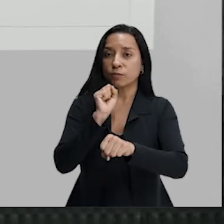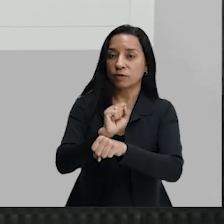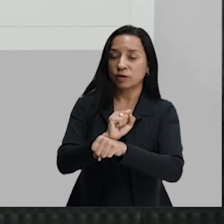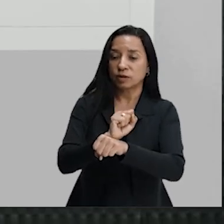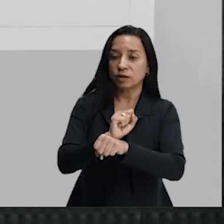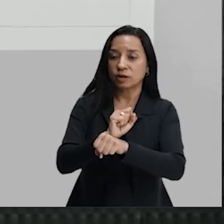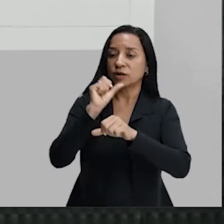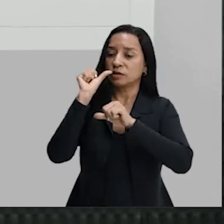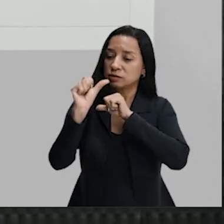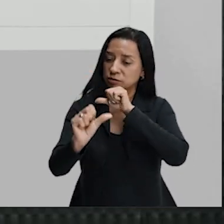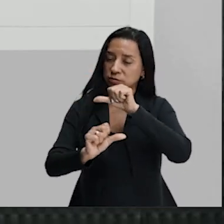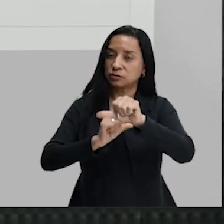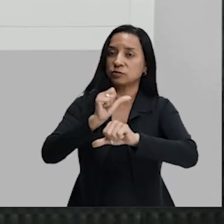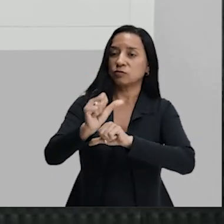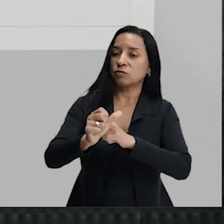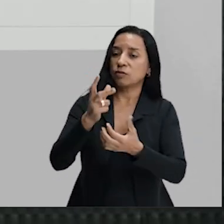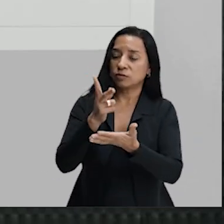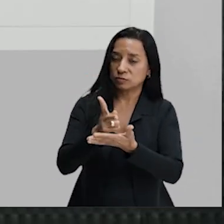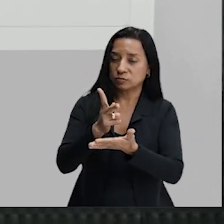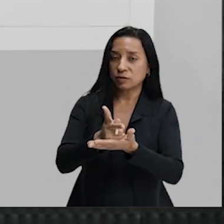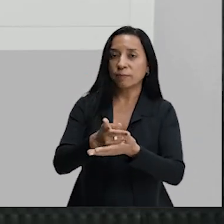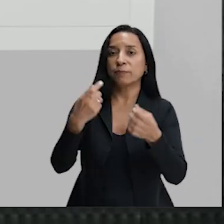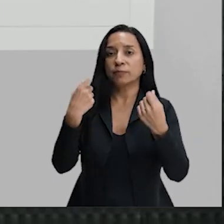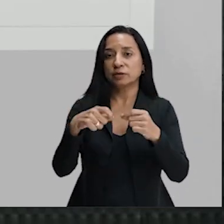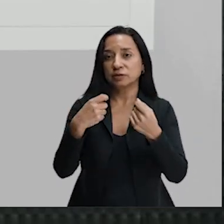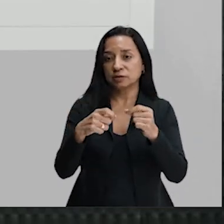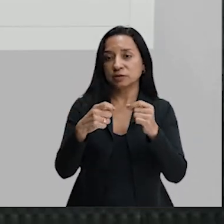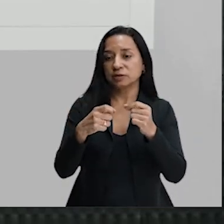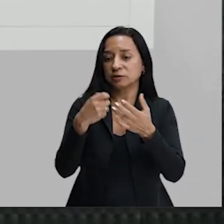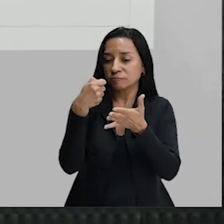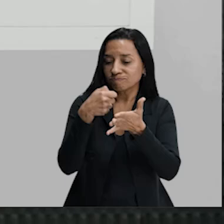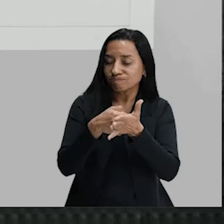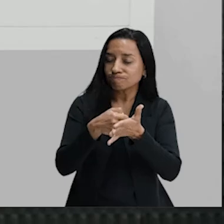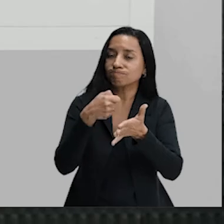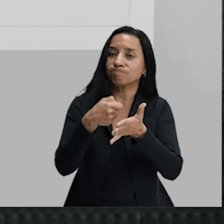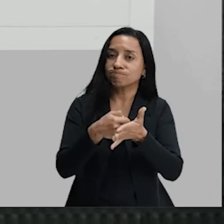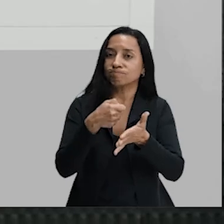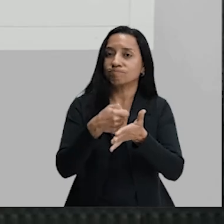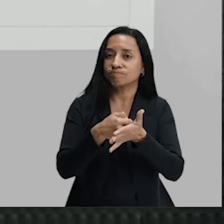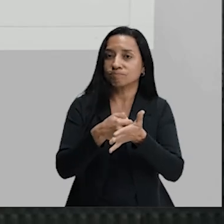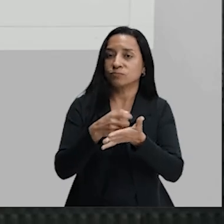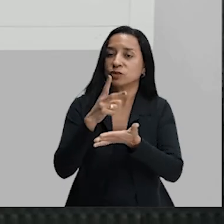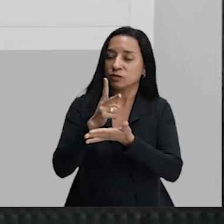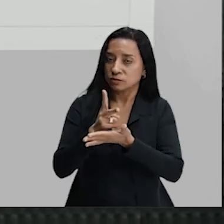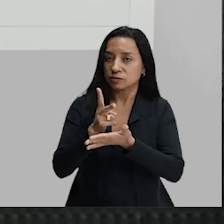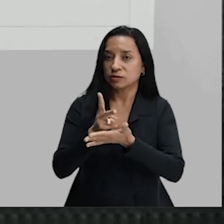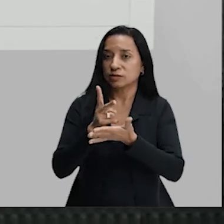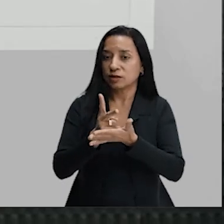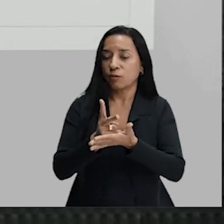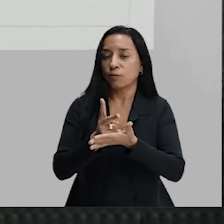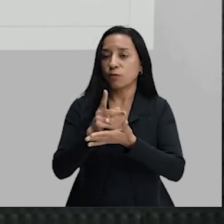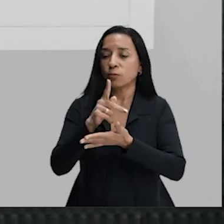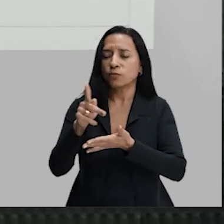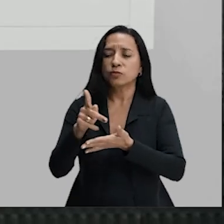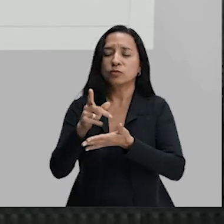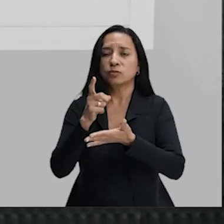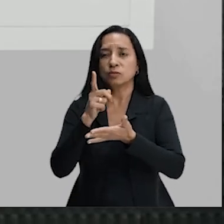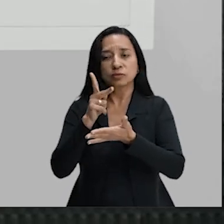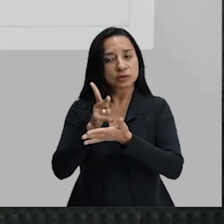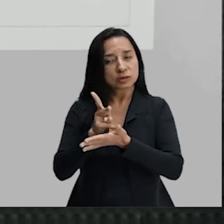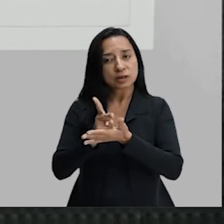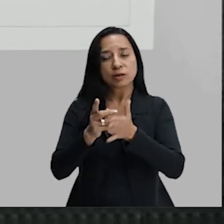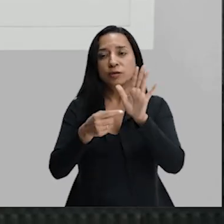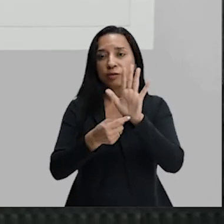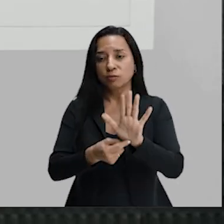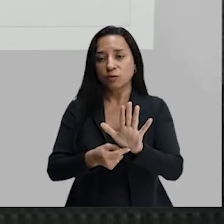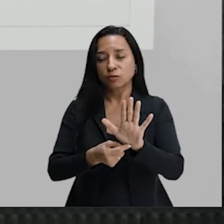será refeito eternamente, ele precisa também de rigorosidade. Olha, eu sempre cito, em todas as